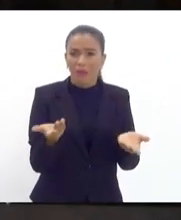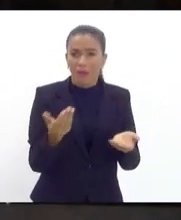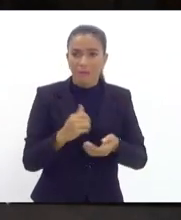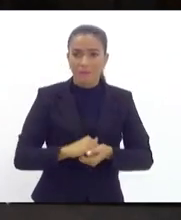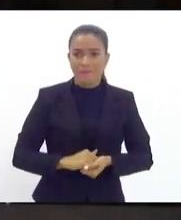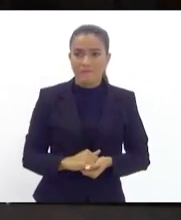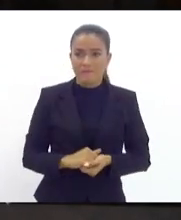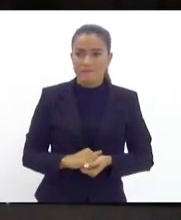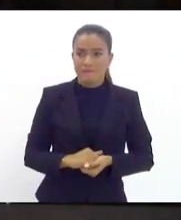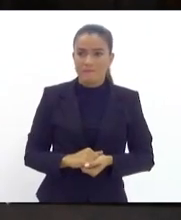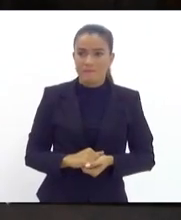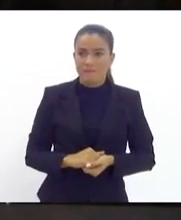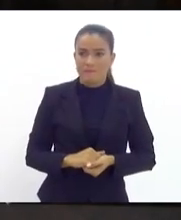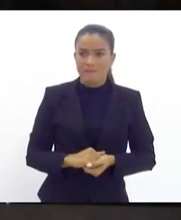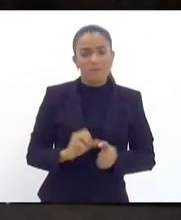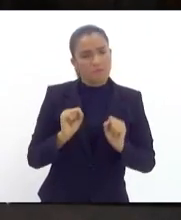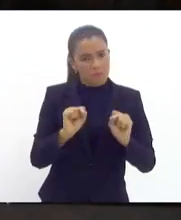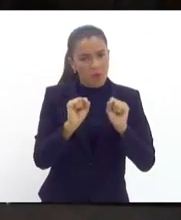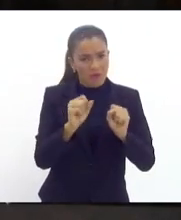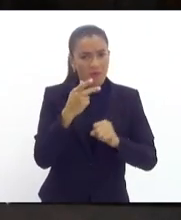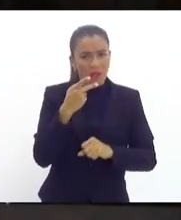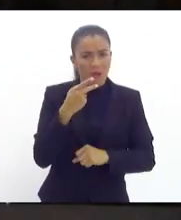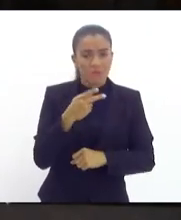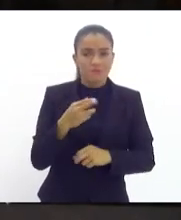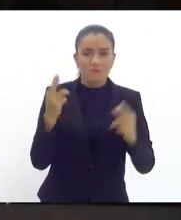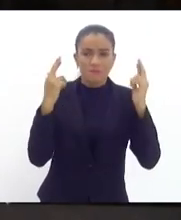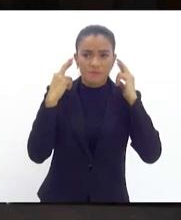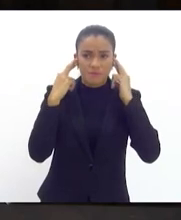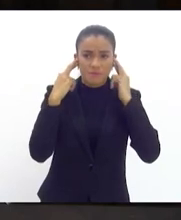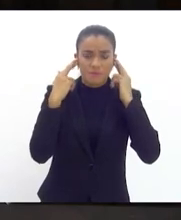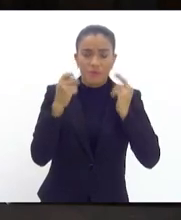vontade nada fica à vontade